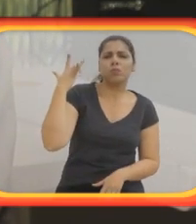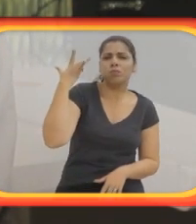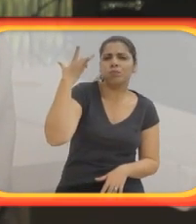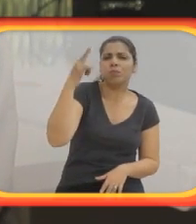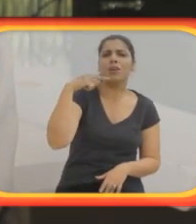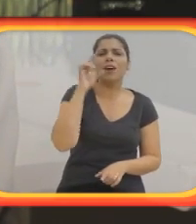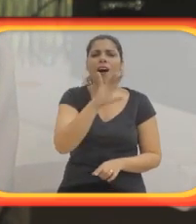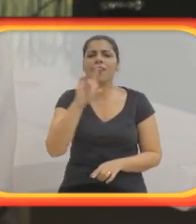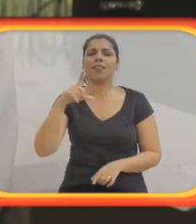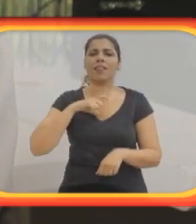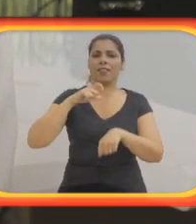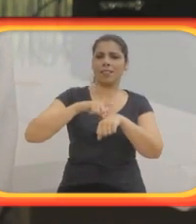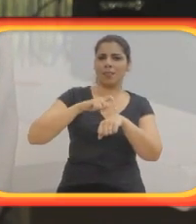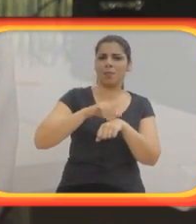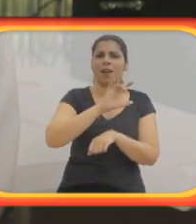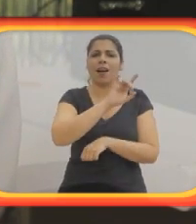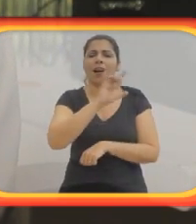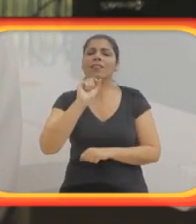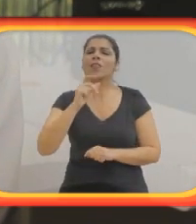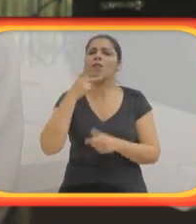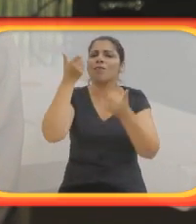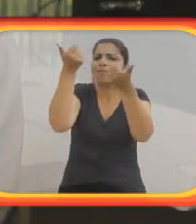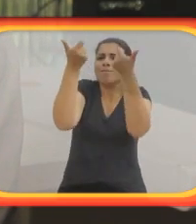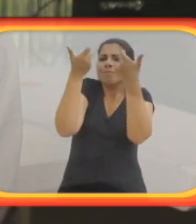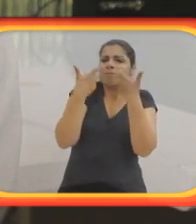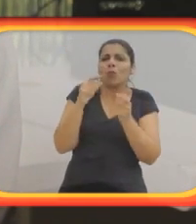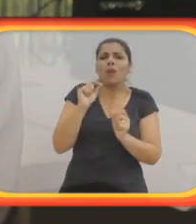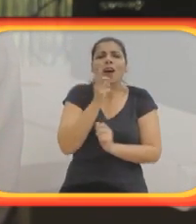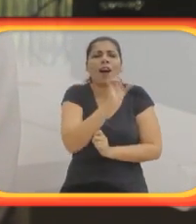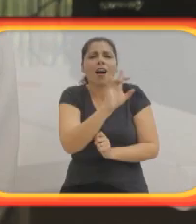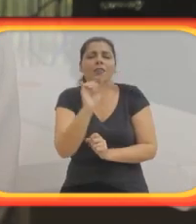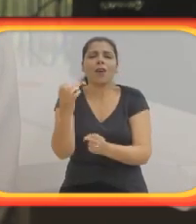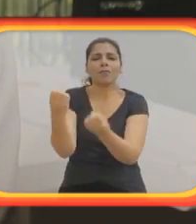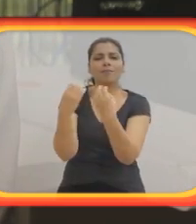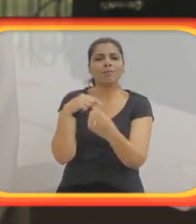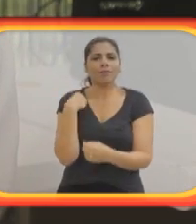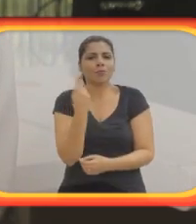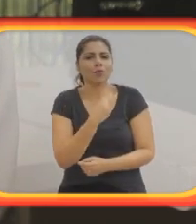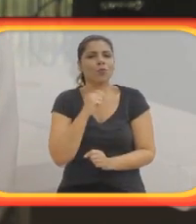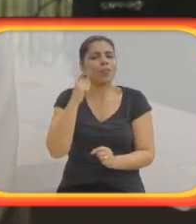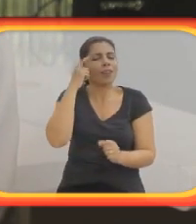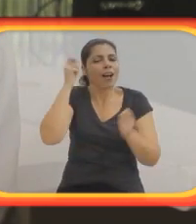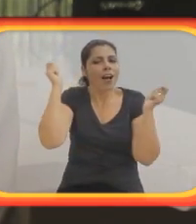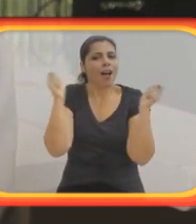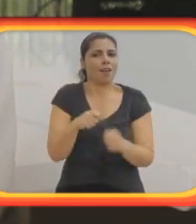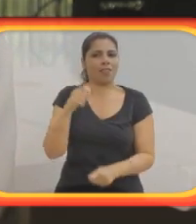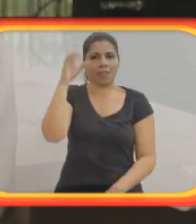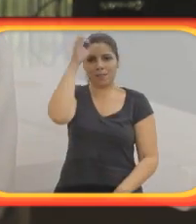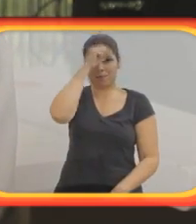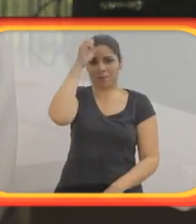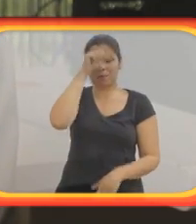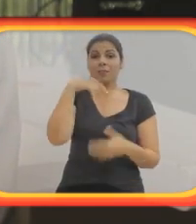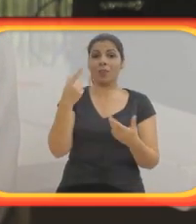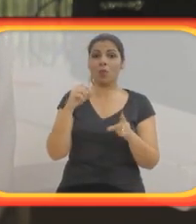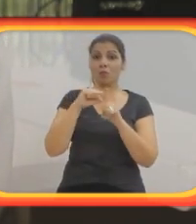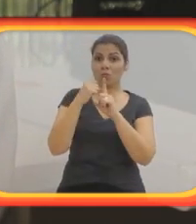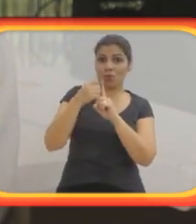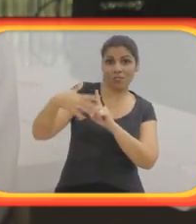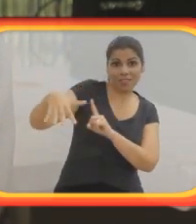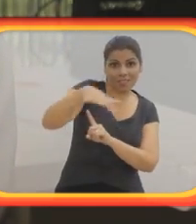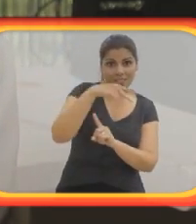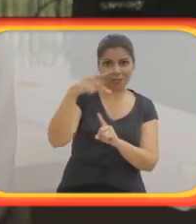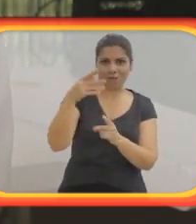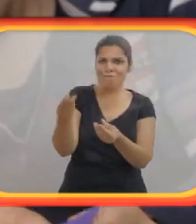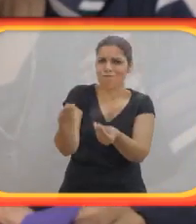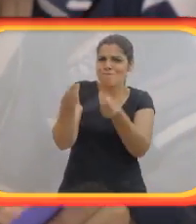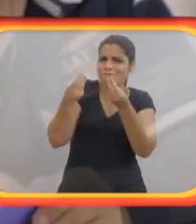e provando a cada dia que cada um tem o seu tempo, cada um tem o que dizer, cada um tem o que ensinar e todos